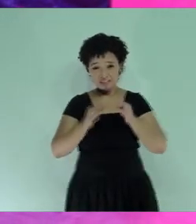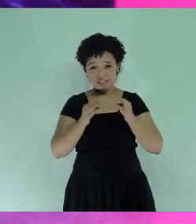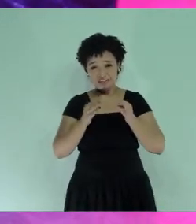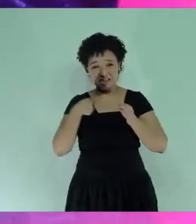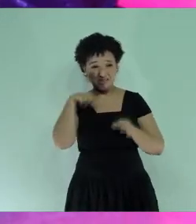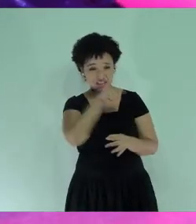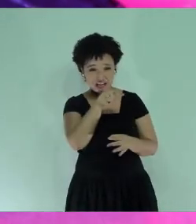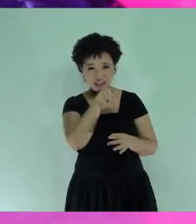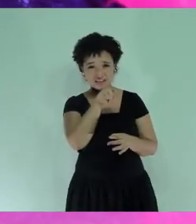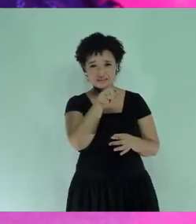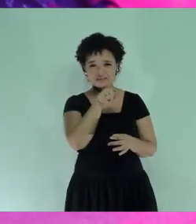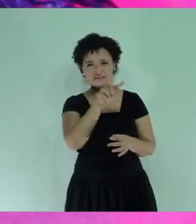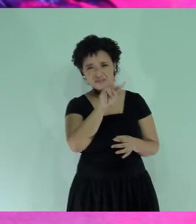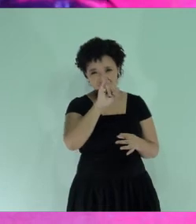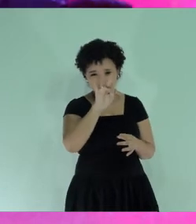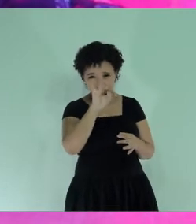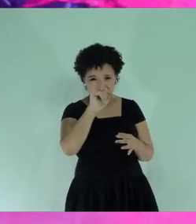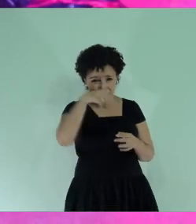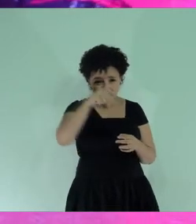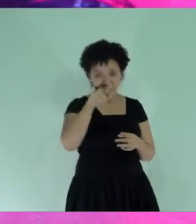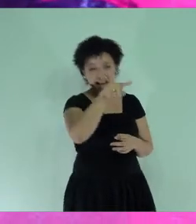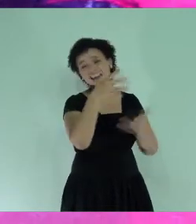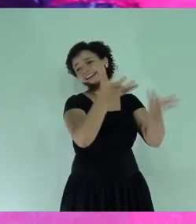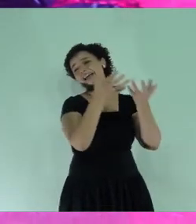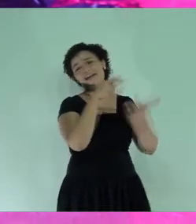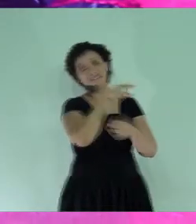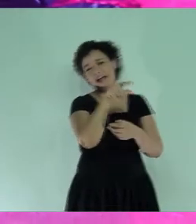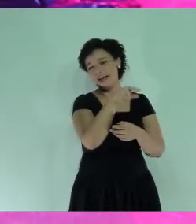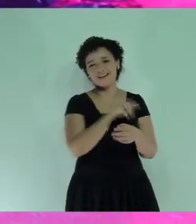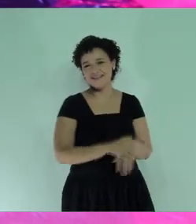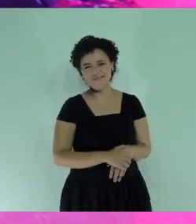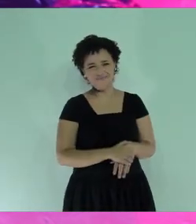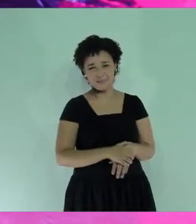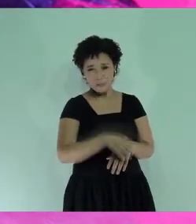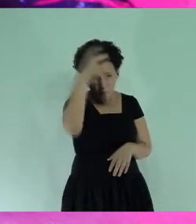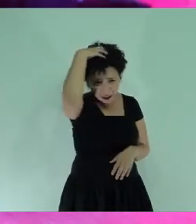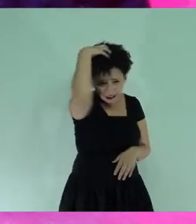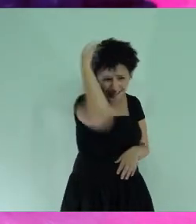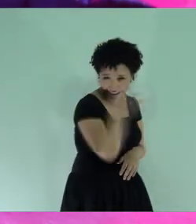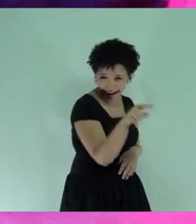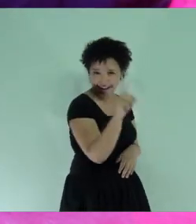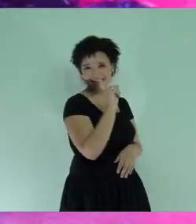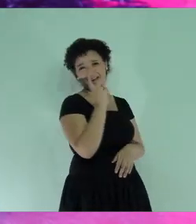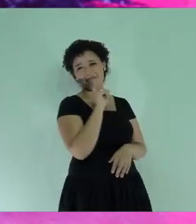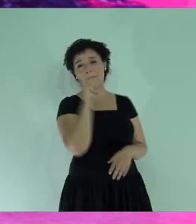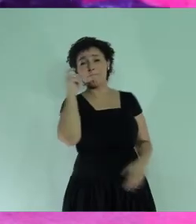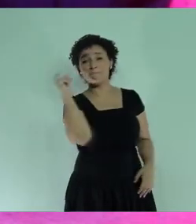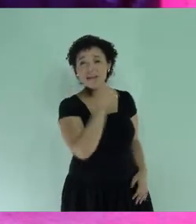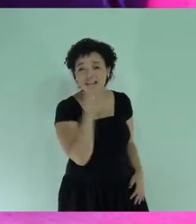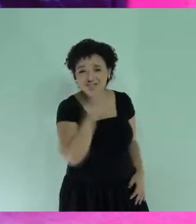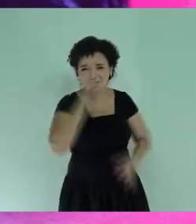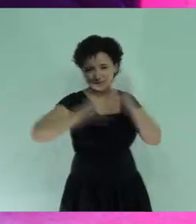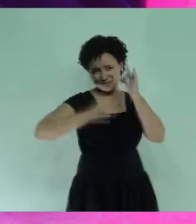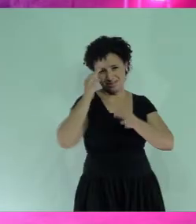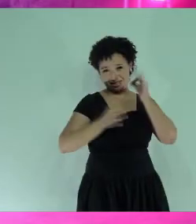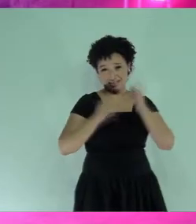vítima. Ela que pediu. A justiça fede, mente, estupra.